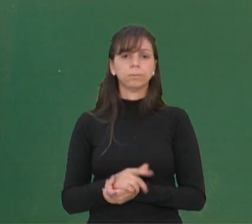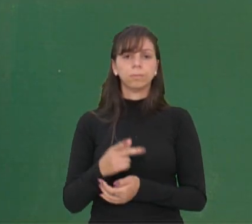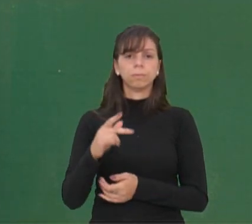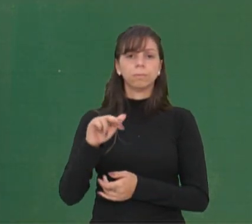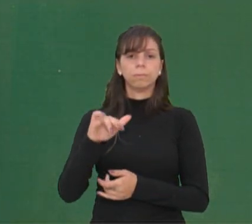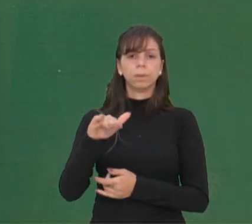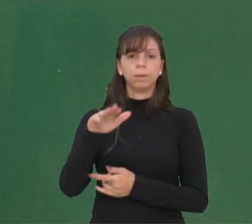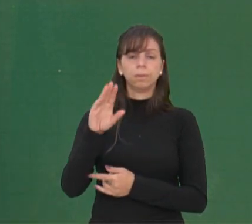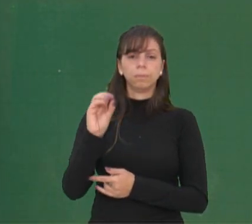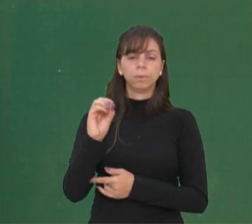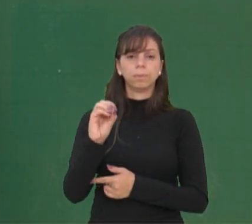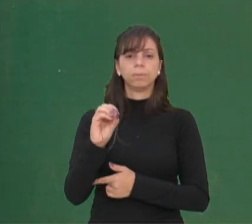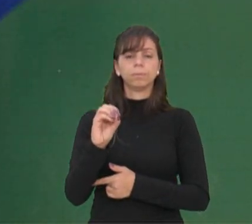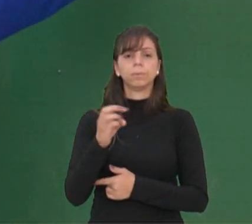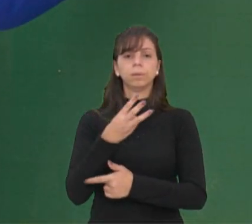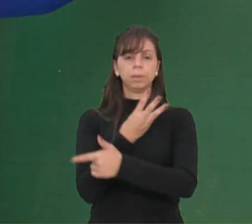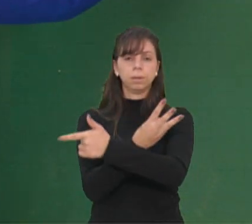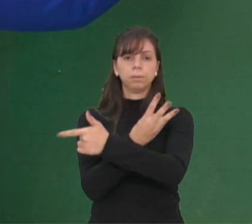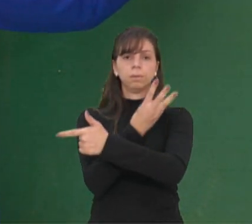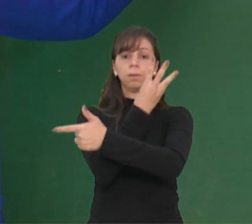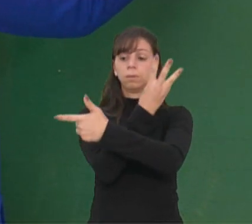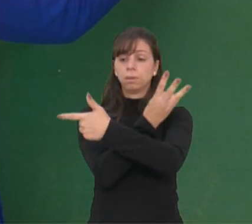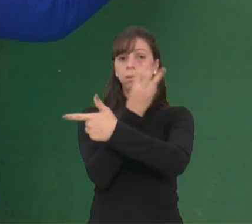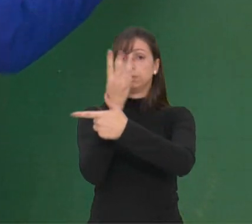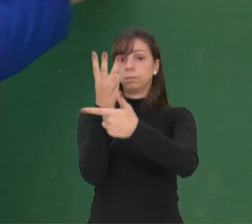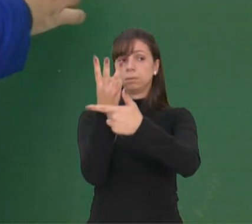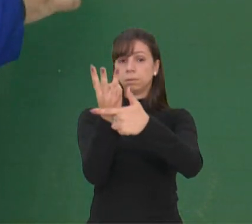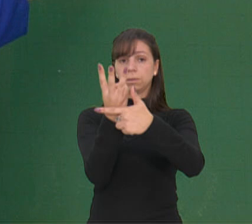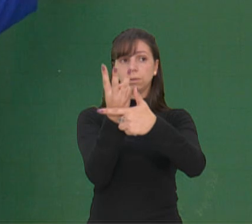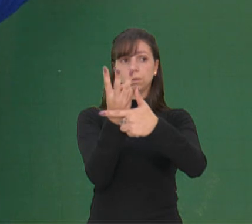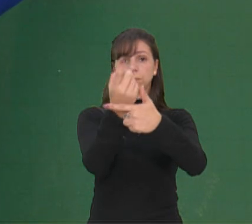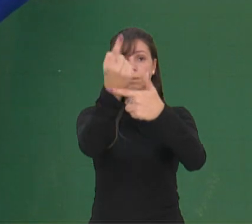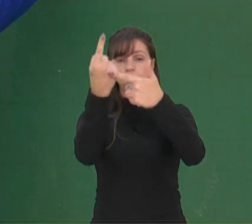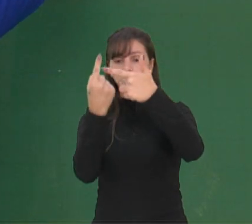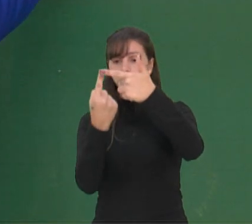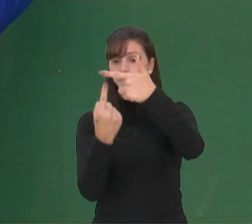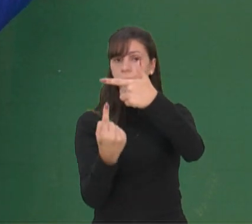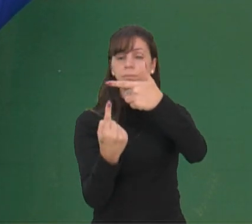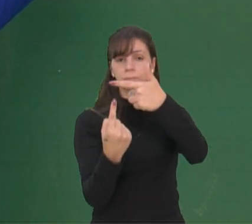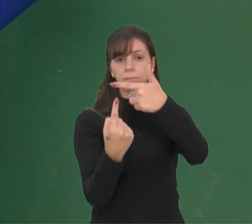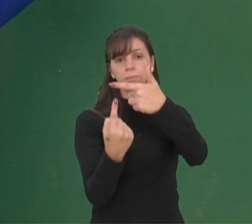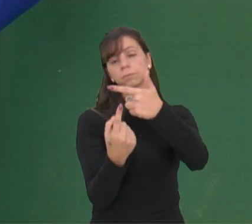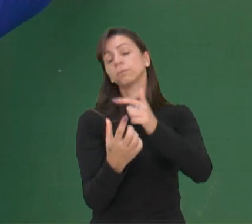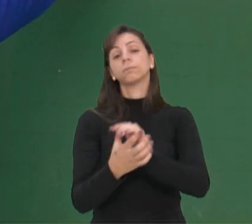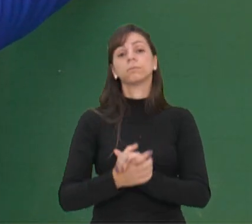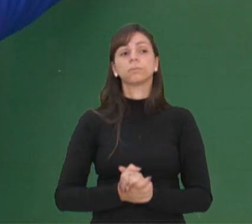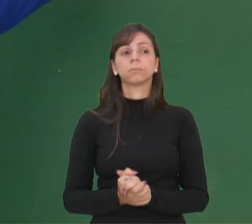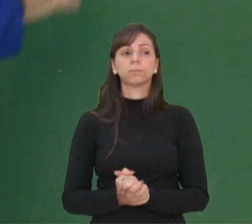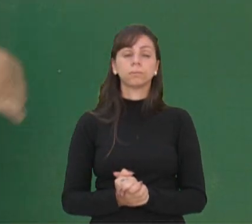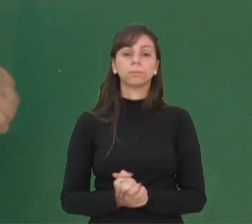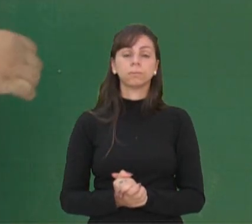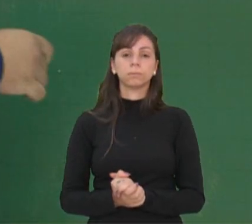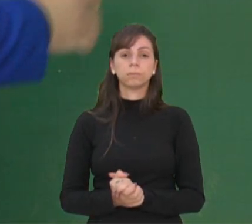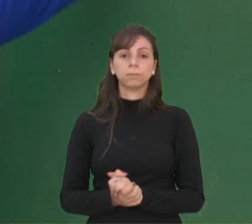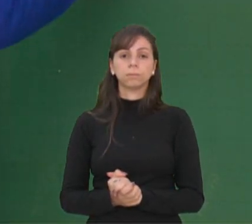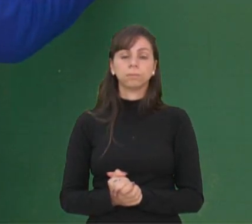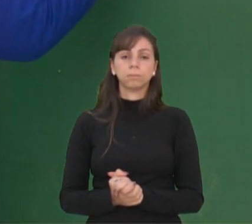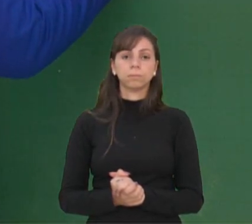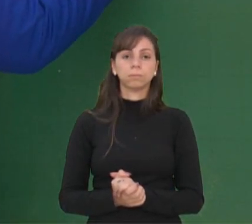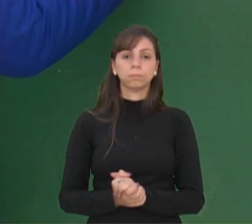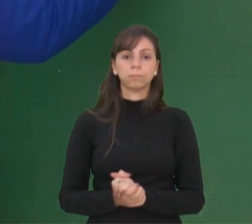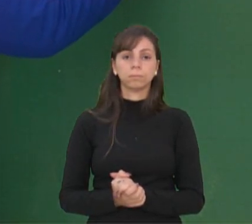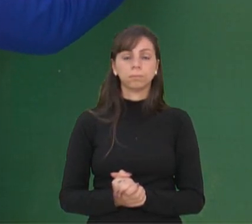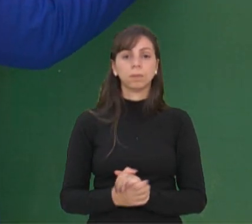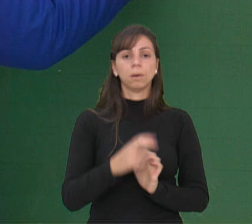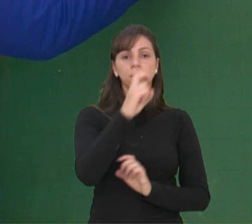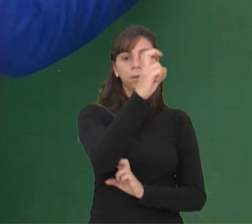3. Então, divide por 3 agora. Quem dá para dividir e quem não dá, repete. Repete o 5, 3 por 3 é